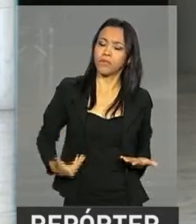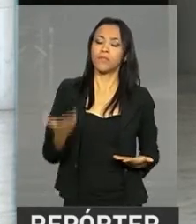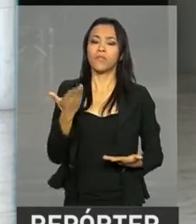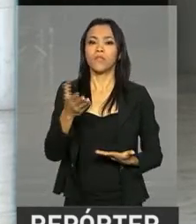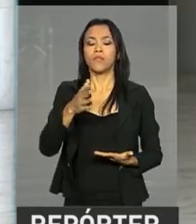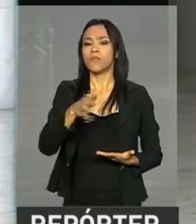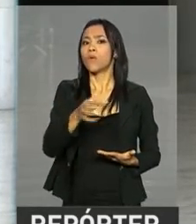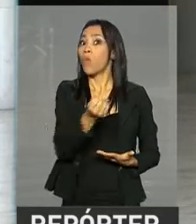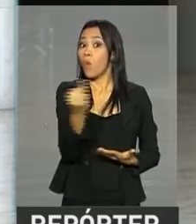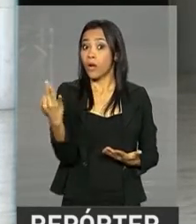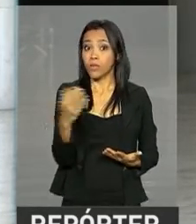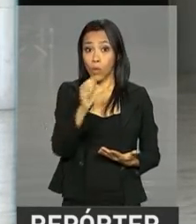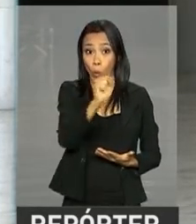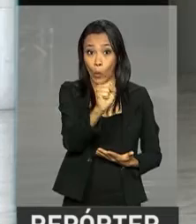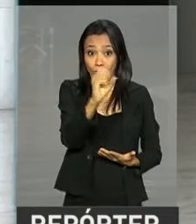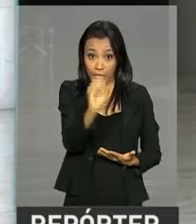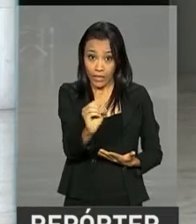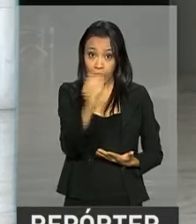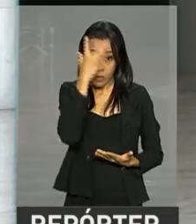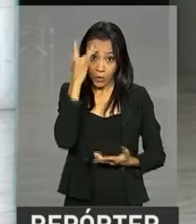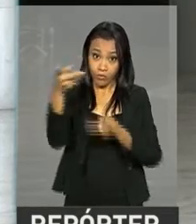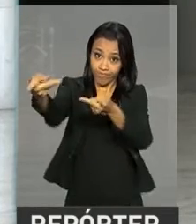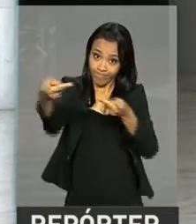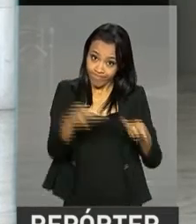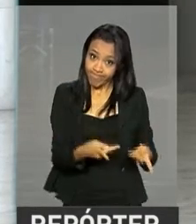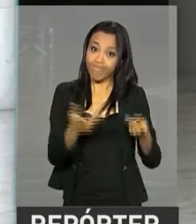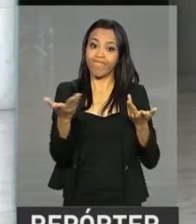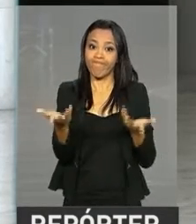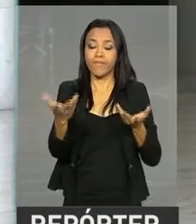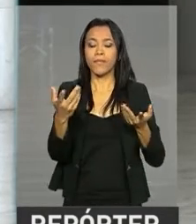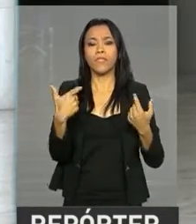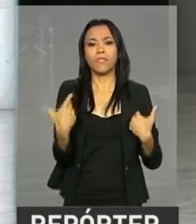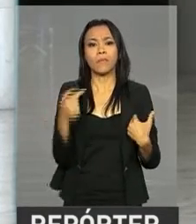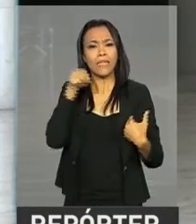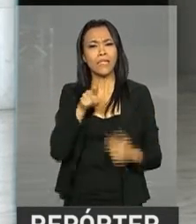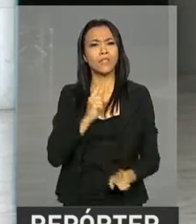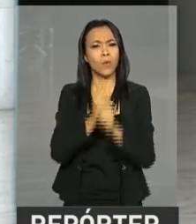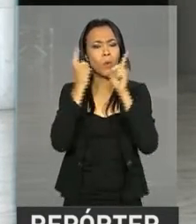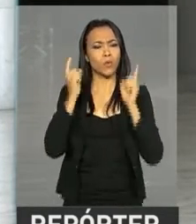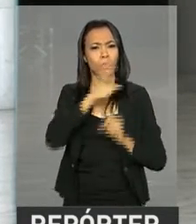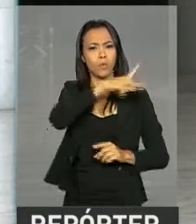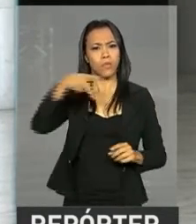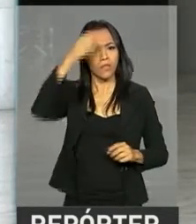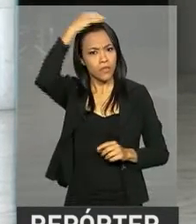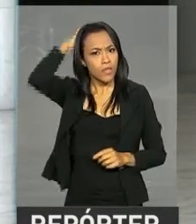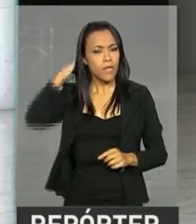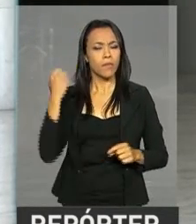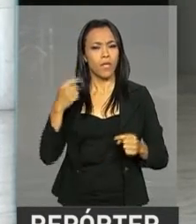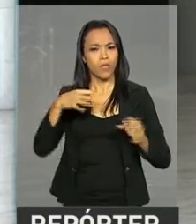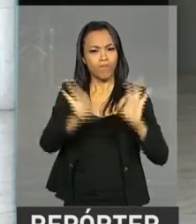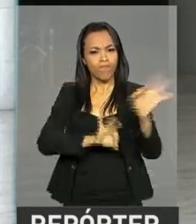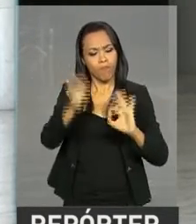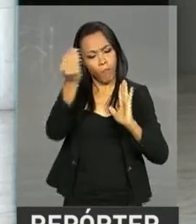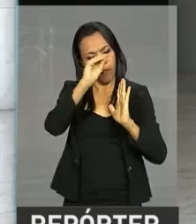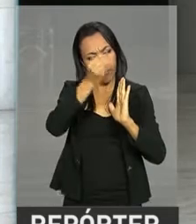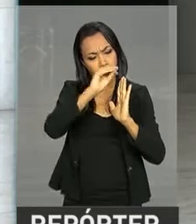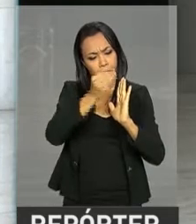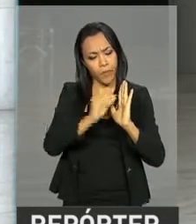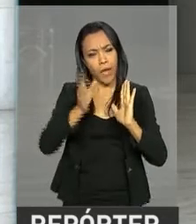de 80 convidados. Nesse encontro, então, o presidente Michel Temer defendeu as reformas que o governo vem apresentando e